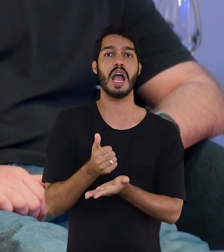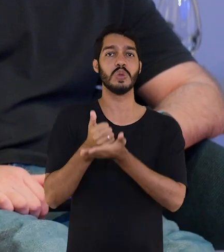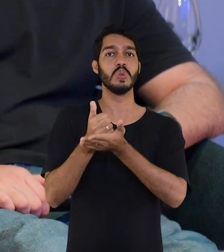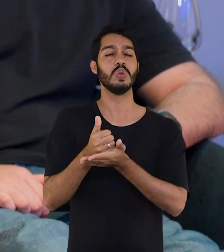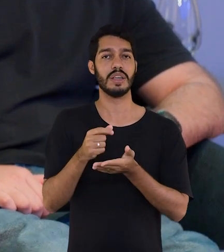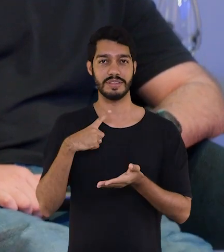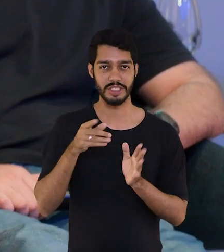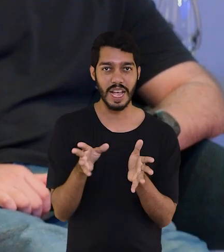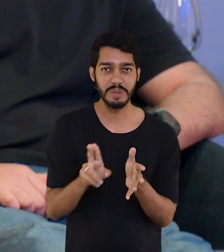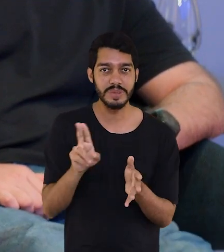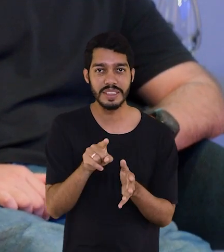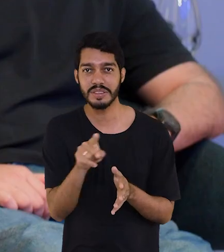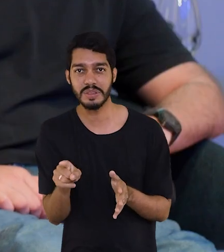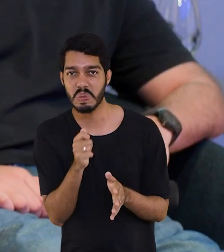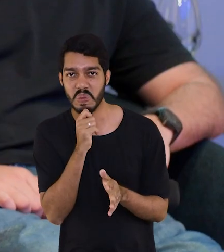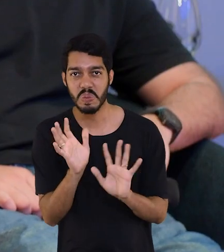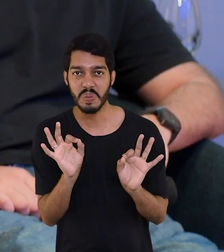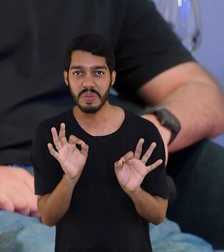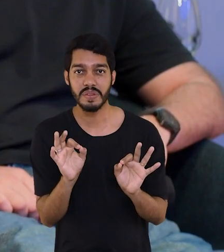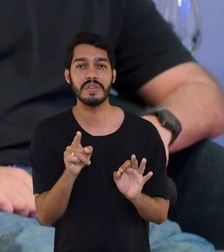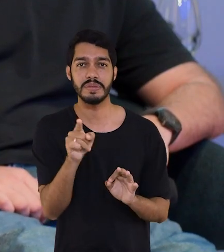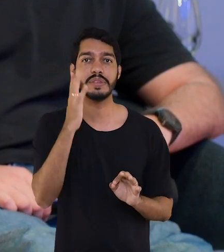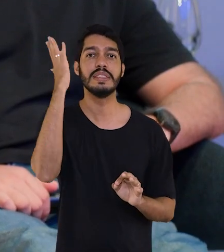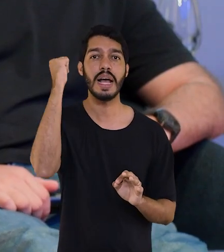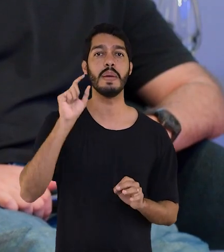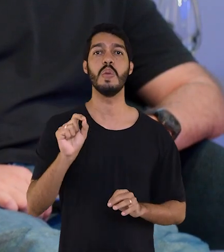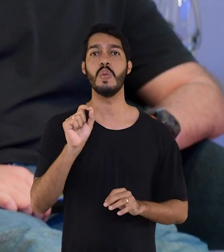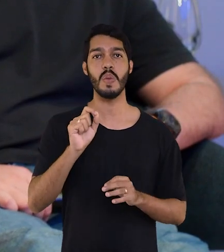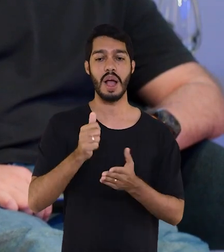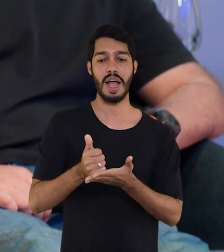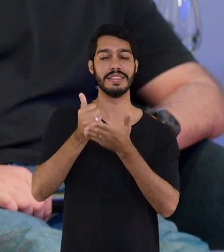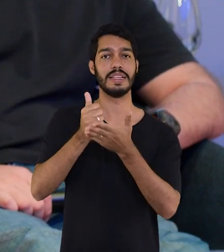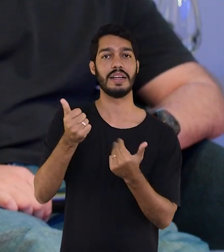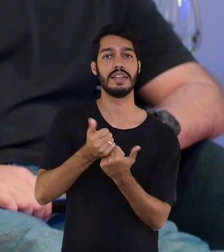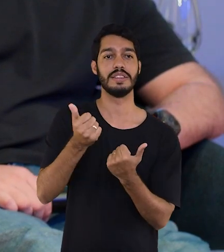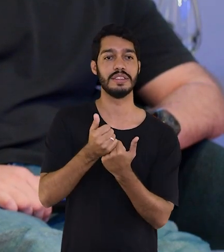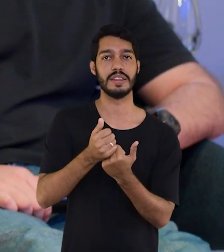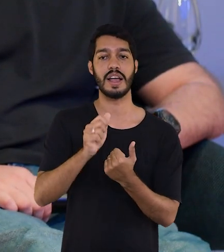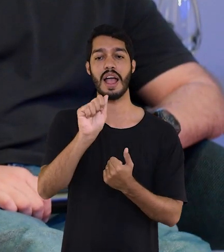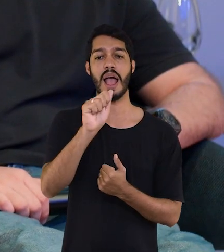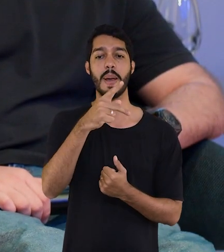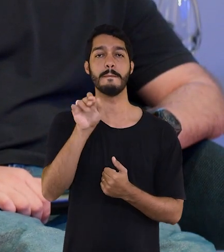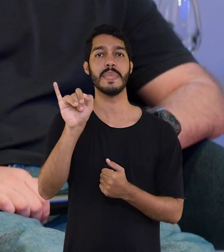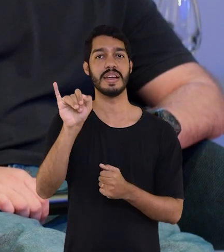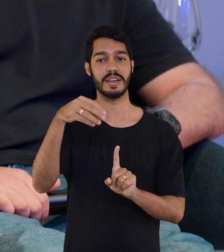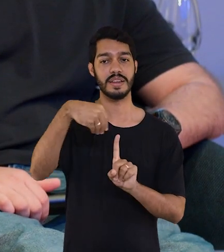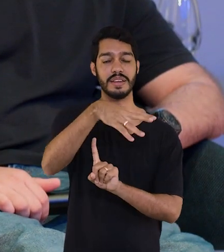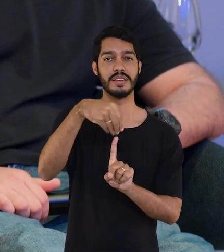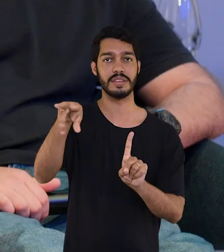Agentes no ChatGPT. O camarada lá atrás, mais ninguém, né? Quem sabe o que é, ou já